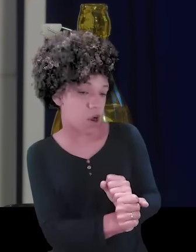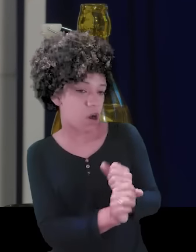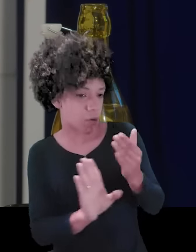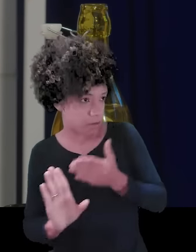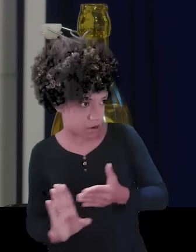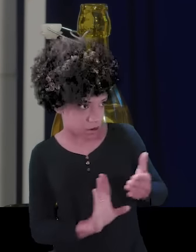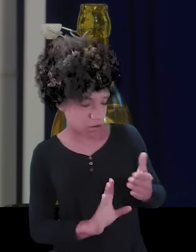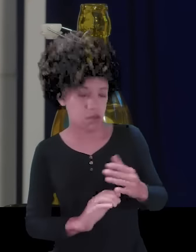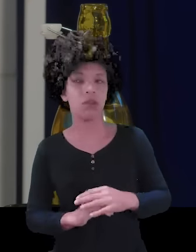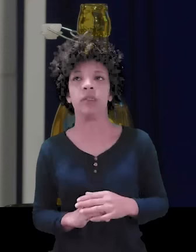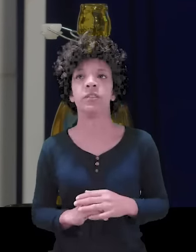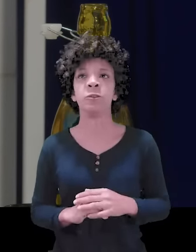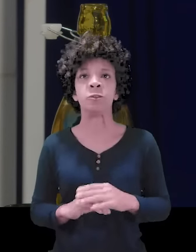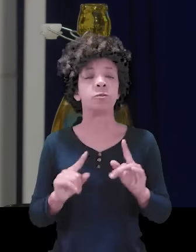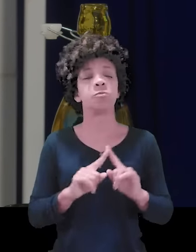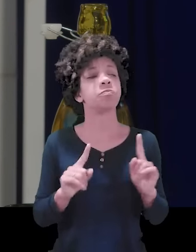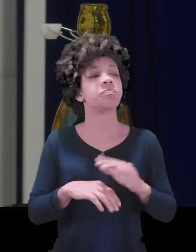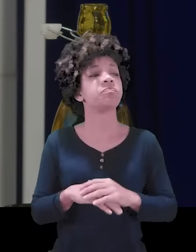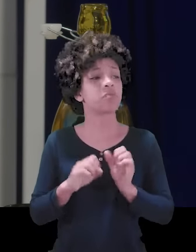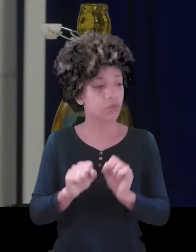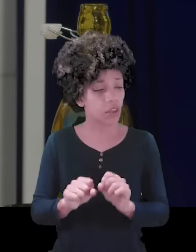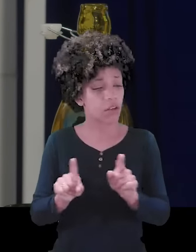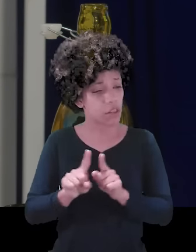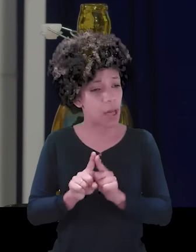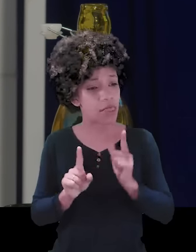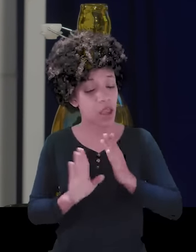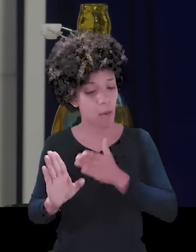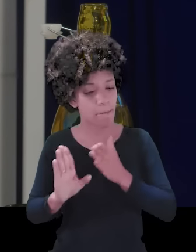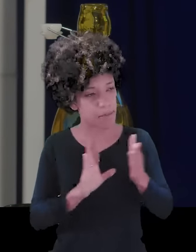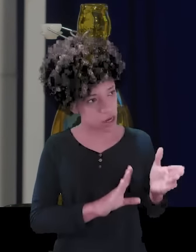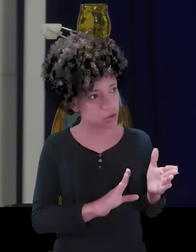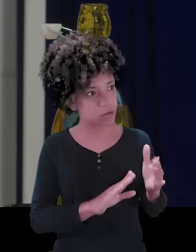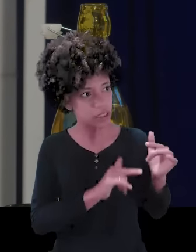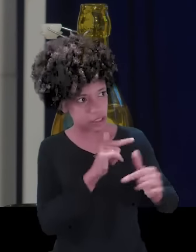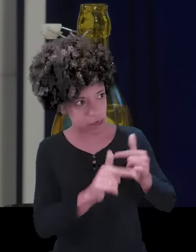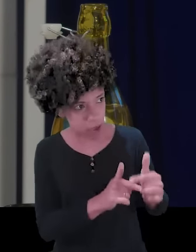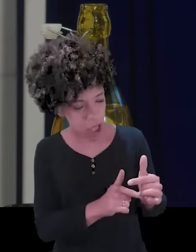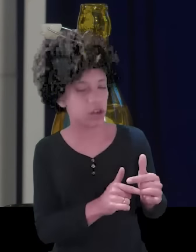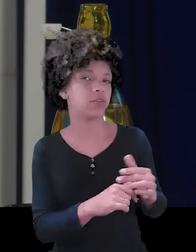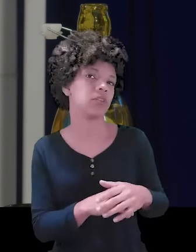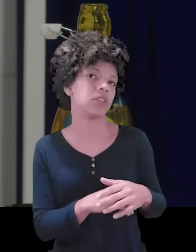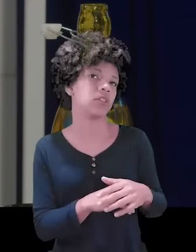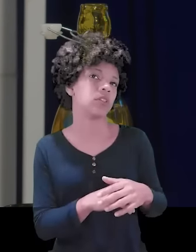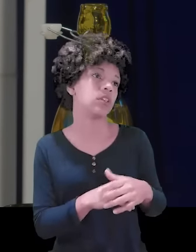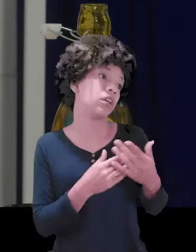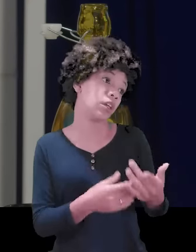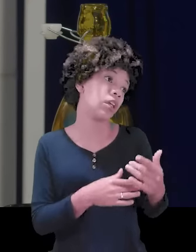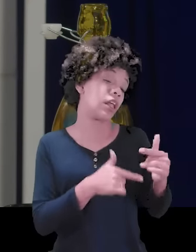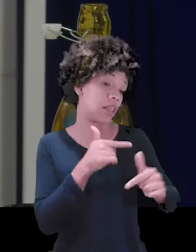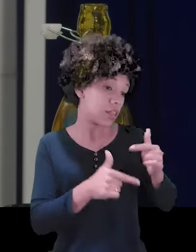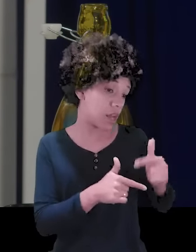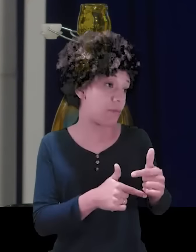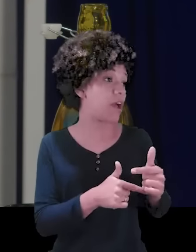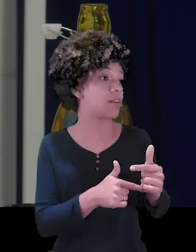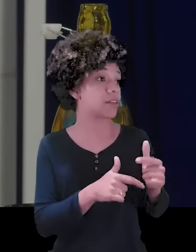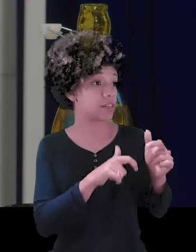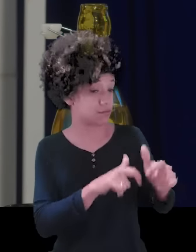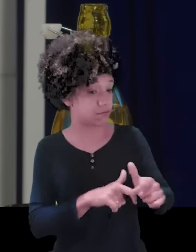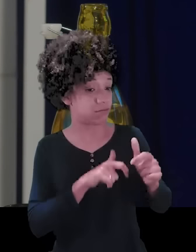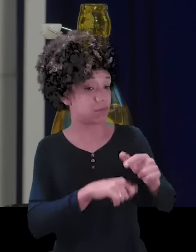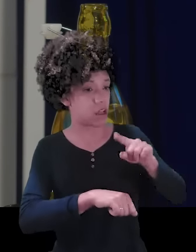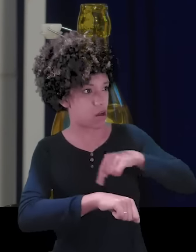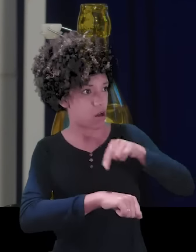contemporânea que a gente chama Mas pode ser que ele tem assim período sabe que ele trabalha e daí por conta da atividade que é